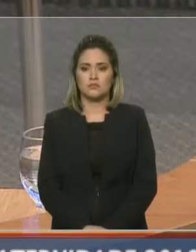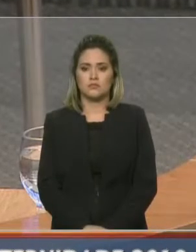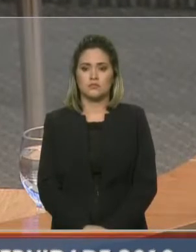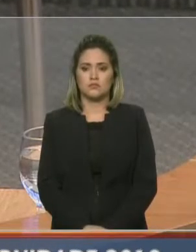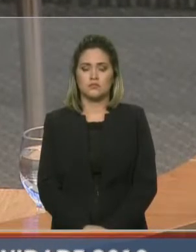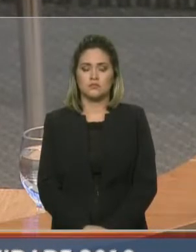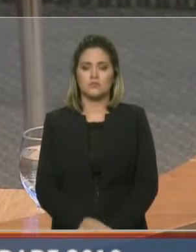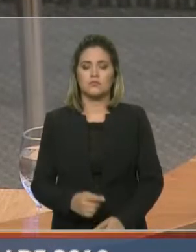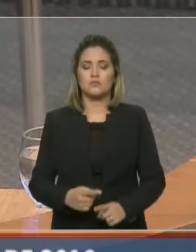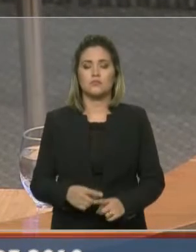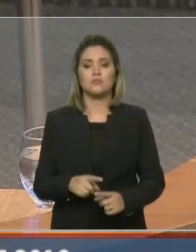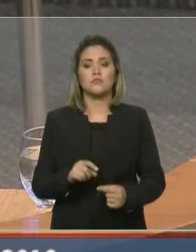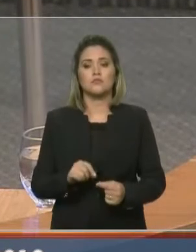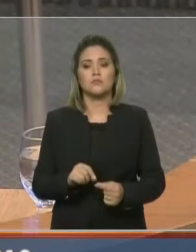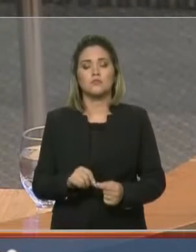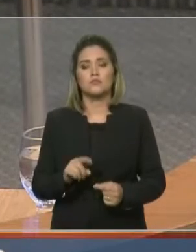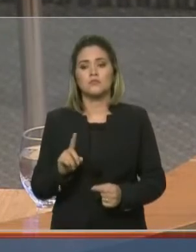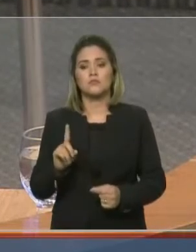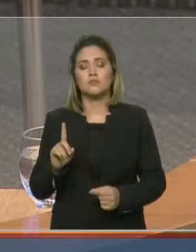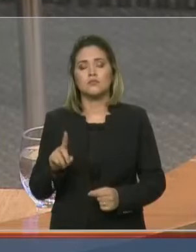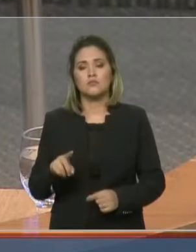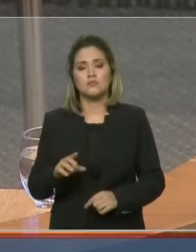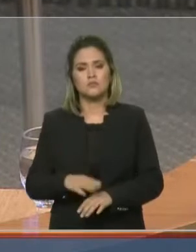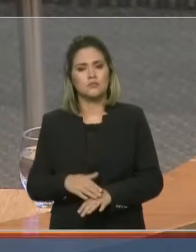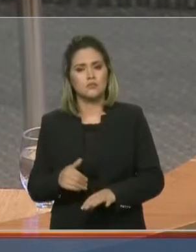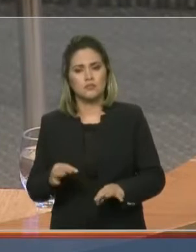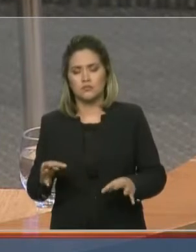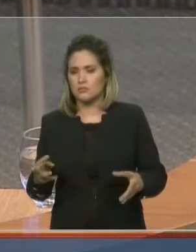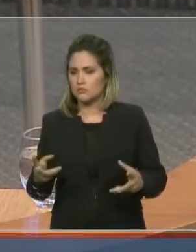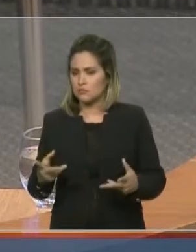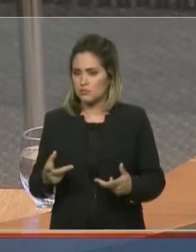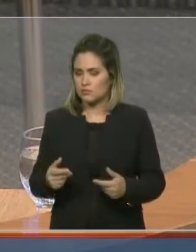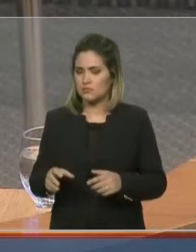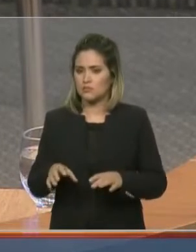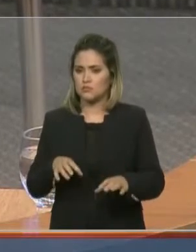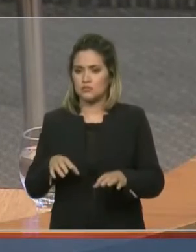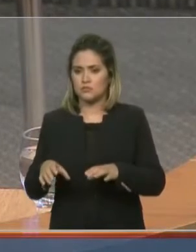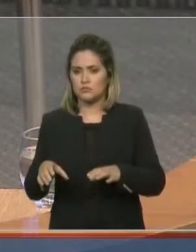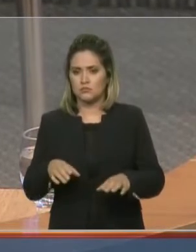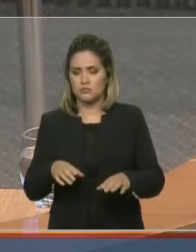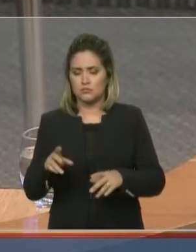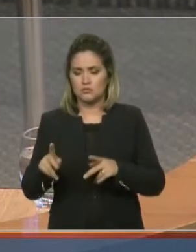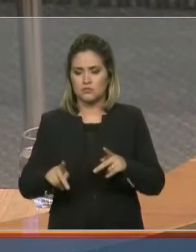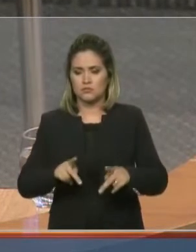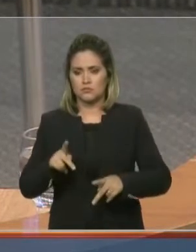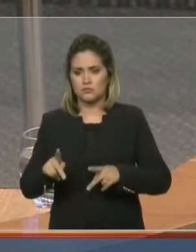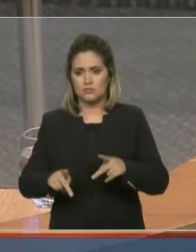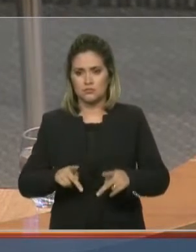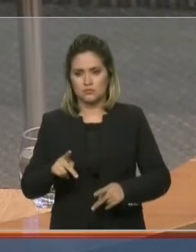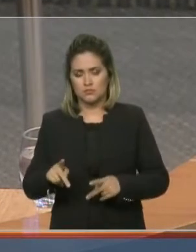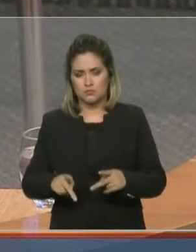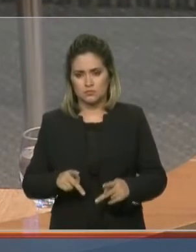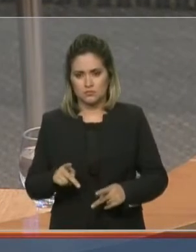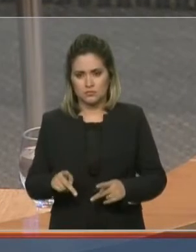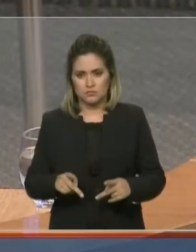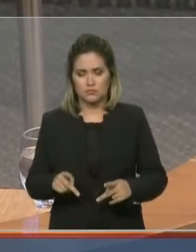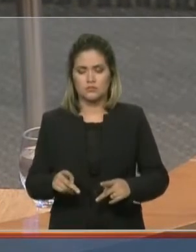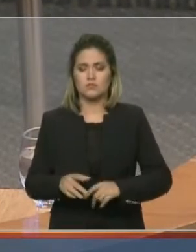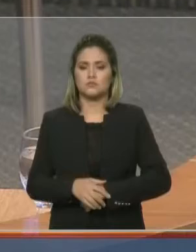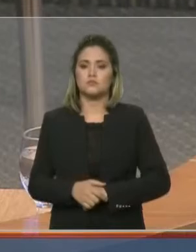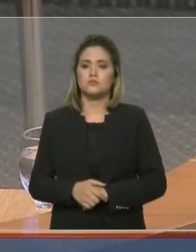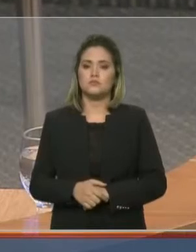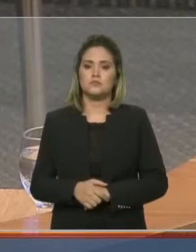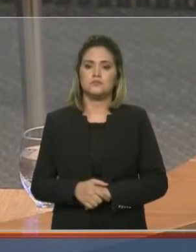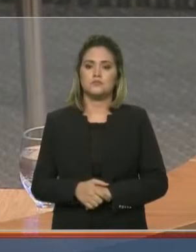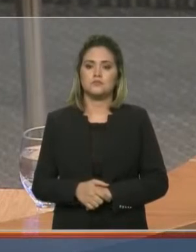comum, bem como os movimentos populares e as entidades da sociedade